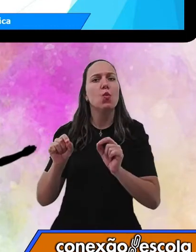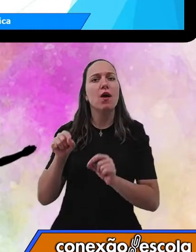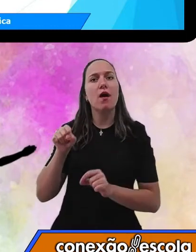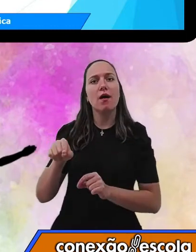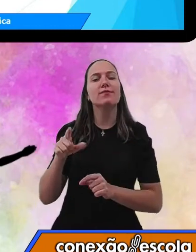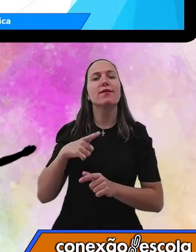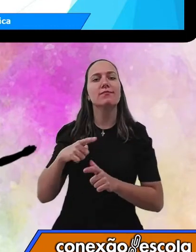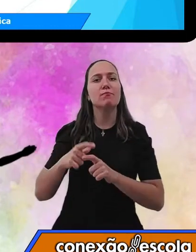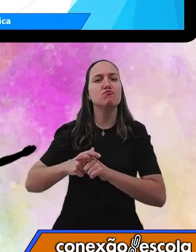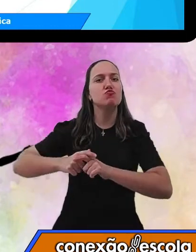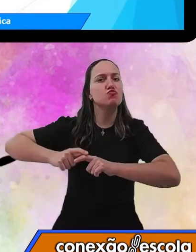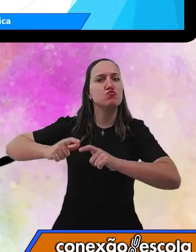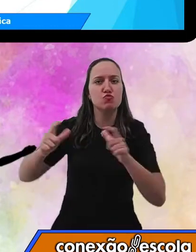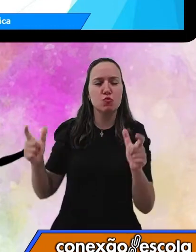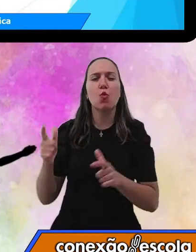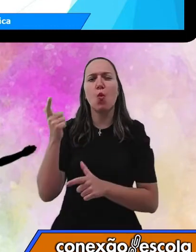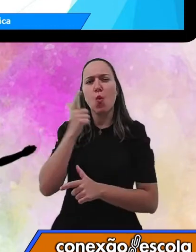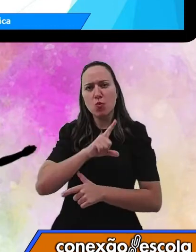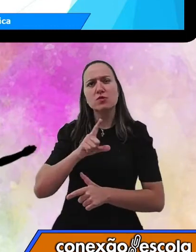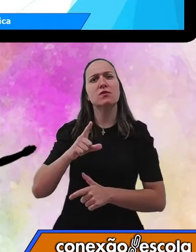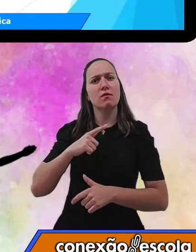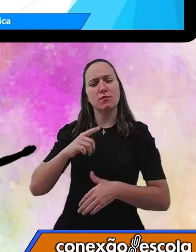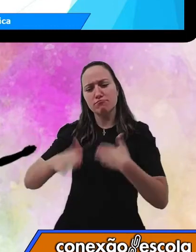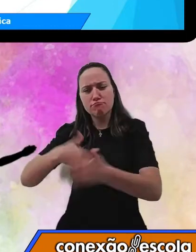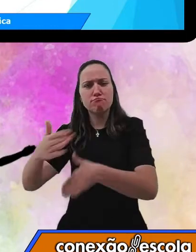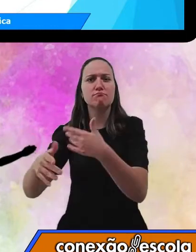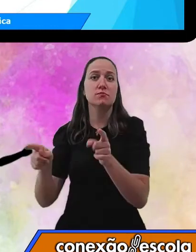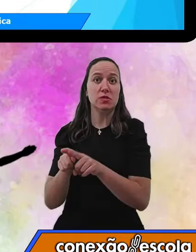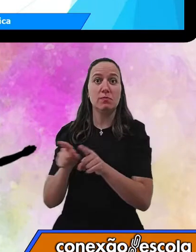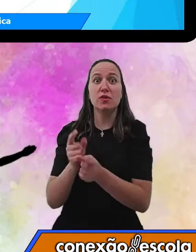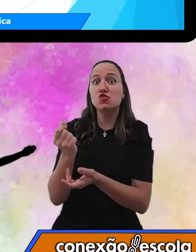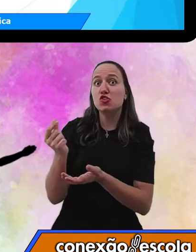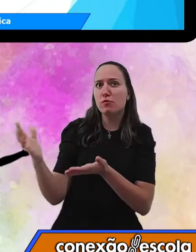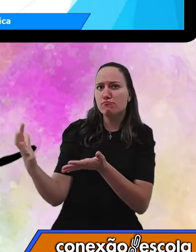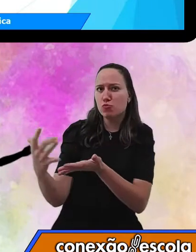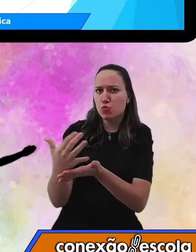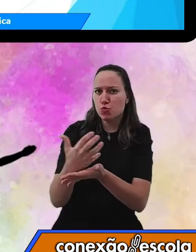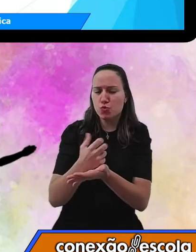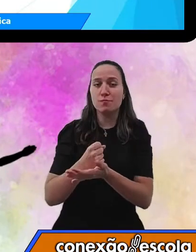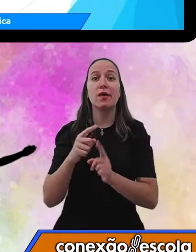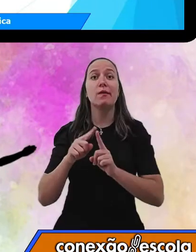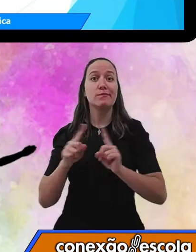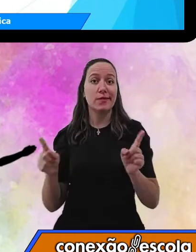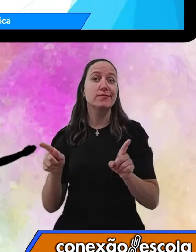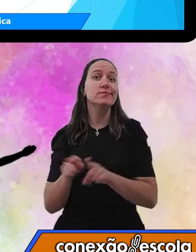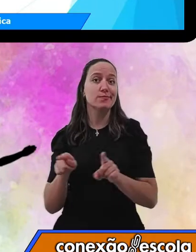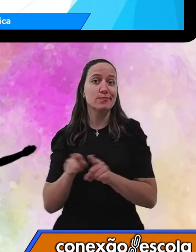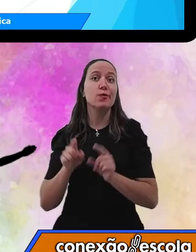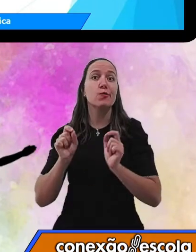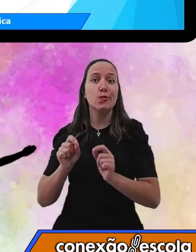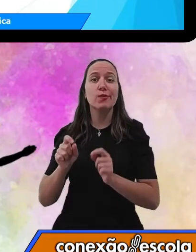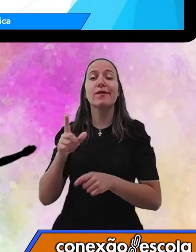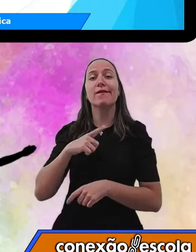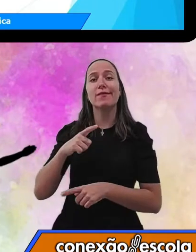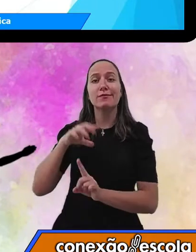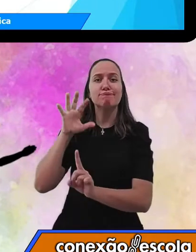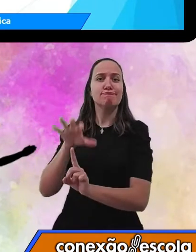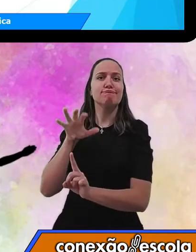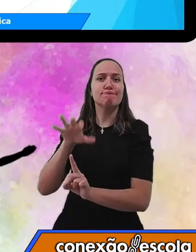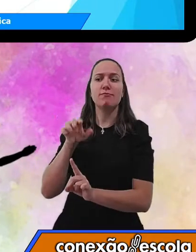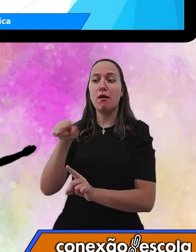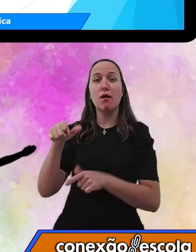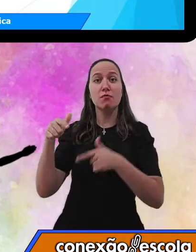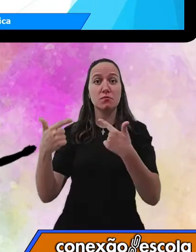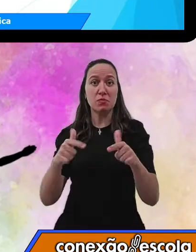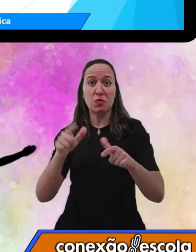o aumento da produtividade dos lucros, mas, por outro lado, ela leva à alienação do trabalhador, que não se